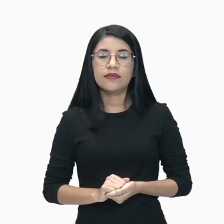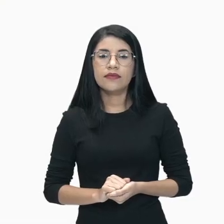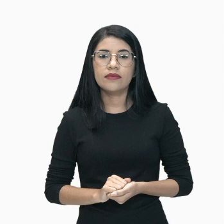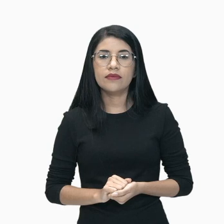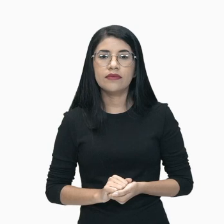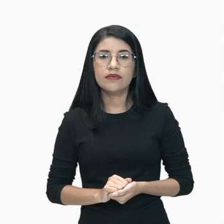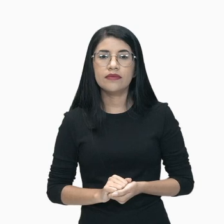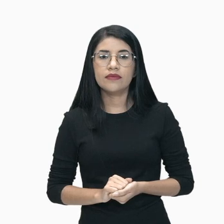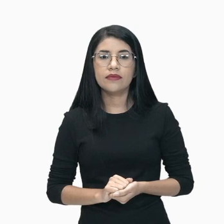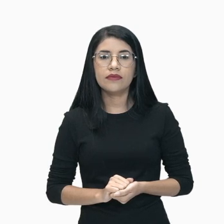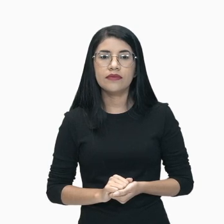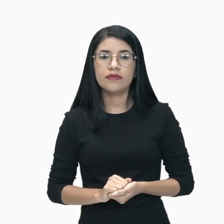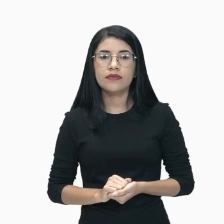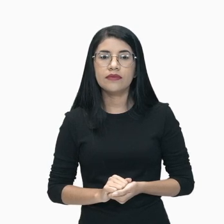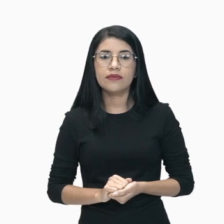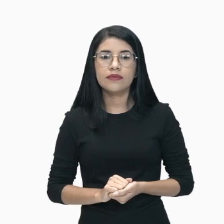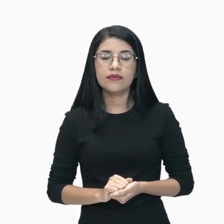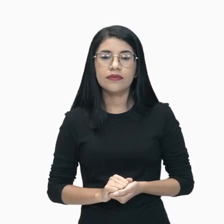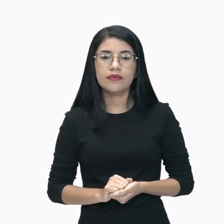Cadê as opções?